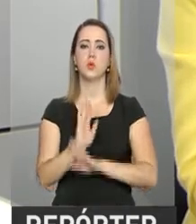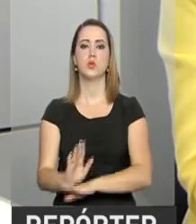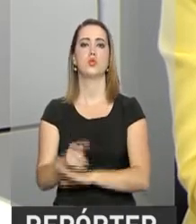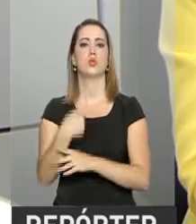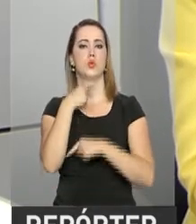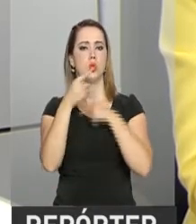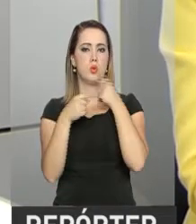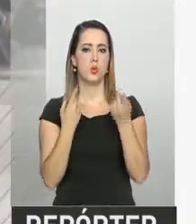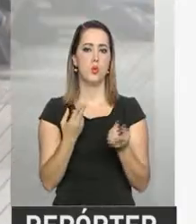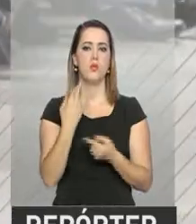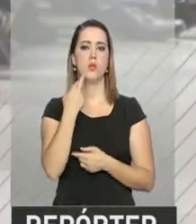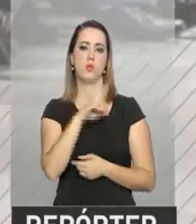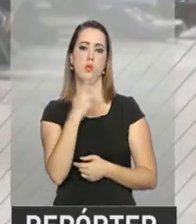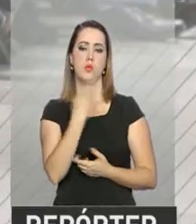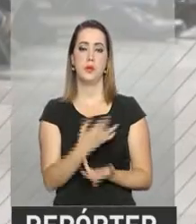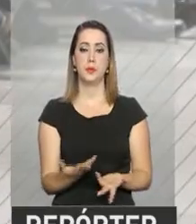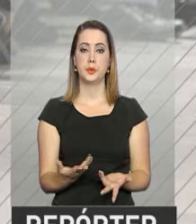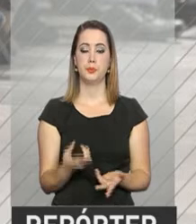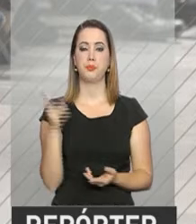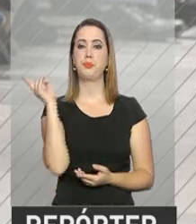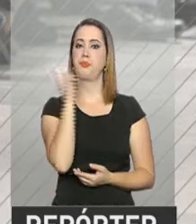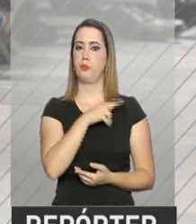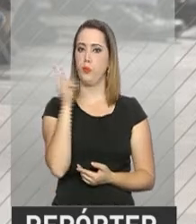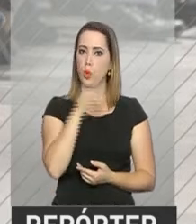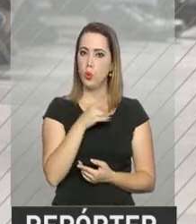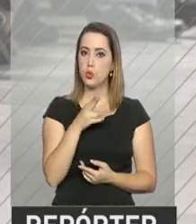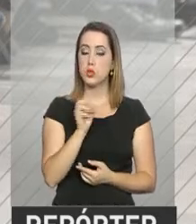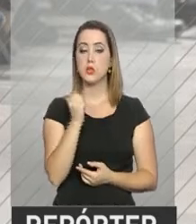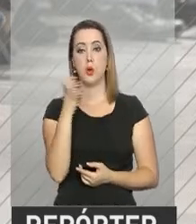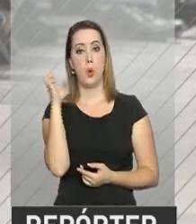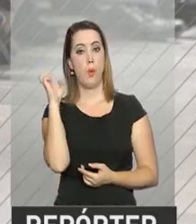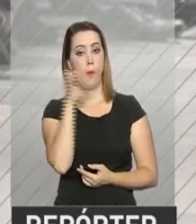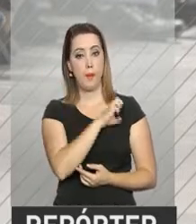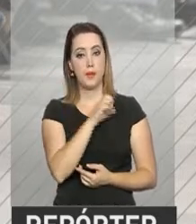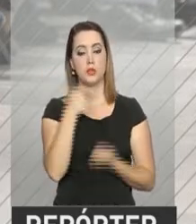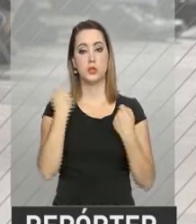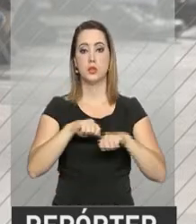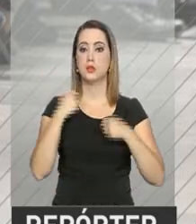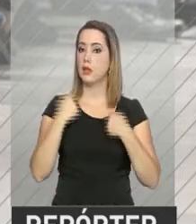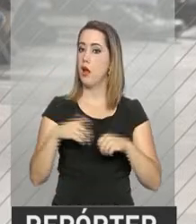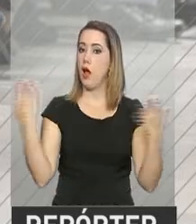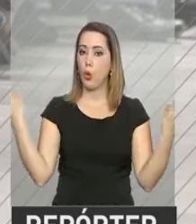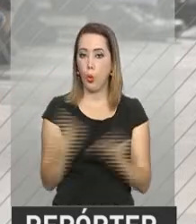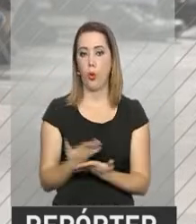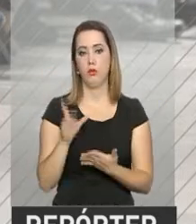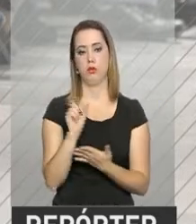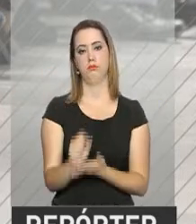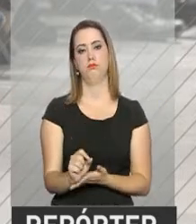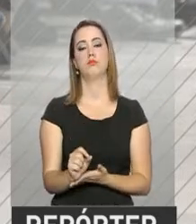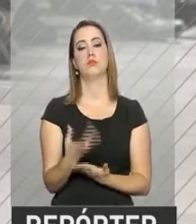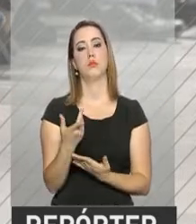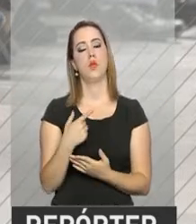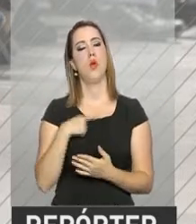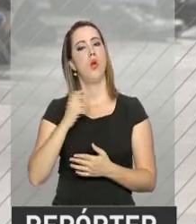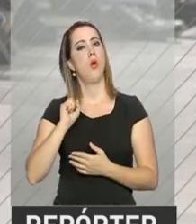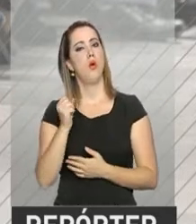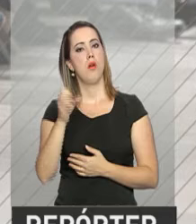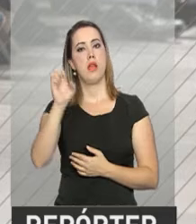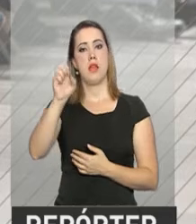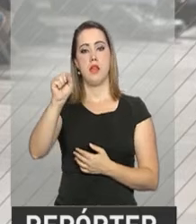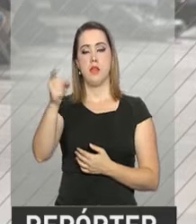fazer reclamações. Urgências e emergências devem ser atendidas imediatamente, exames de análises clínicas em